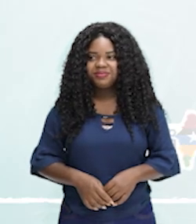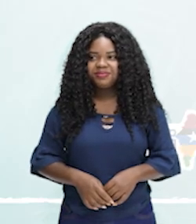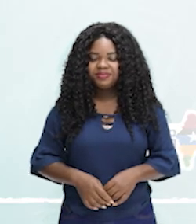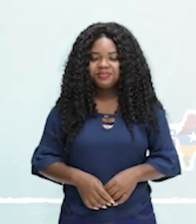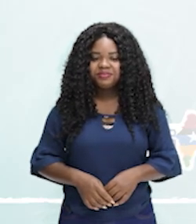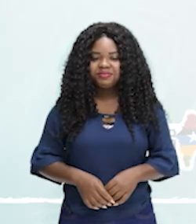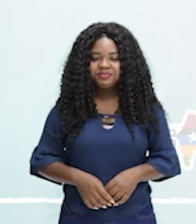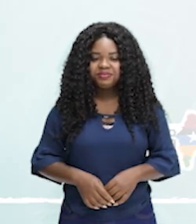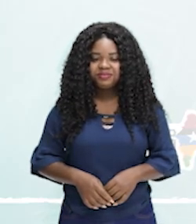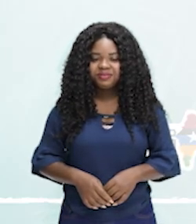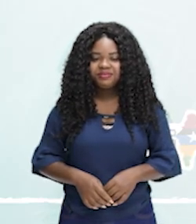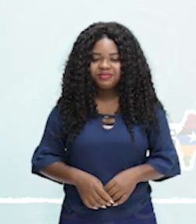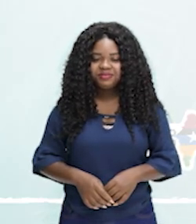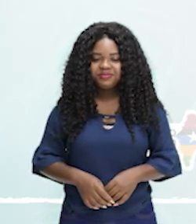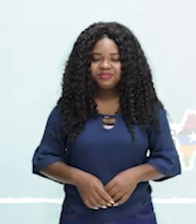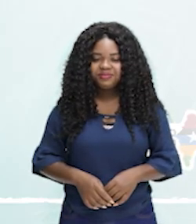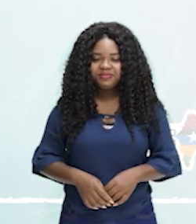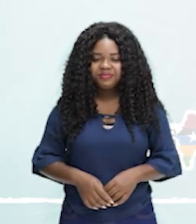achocolatado.